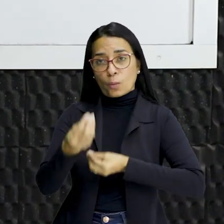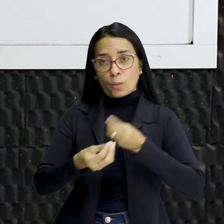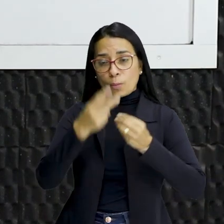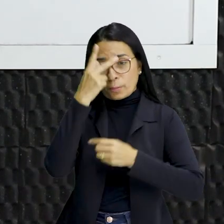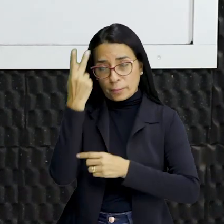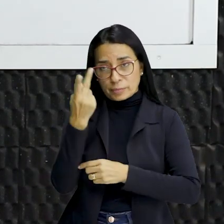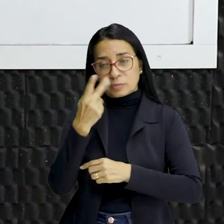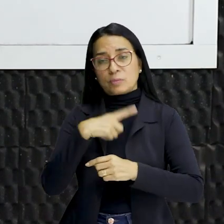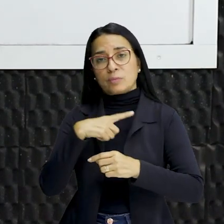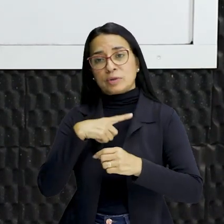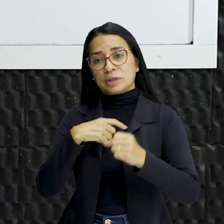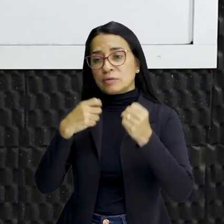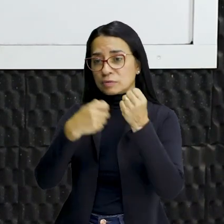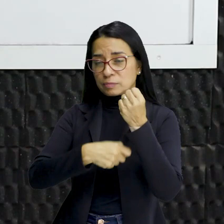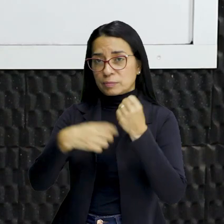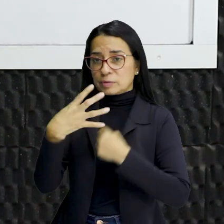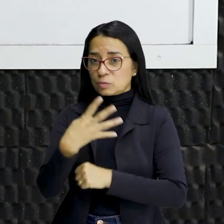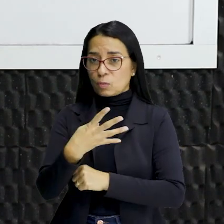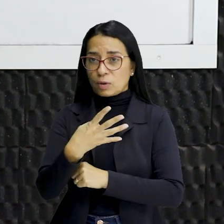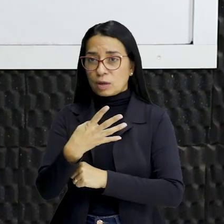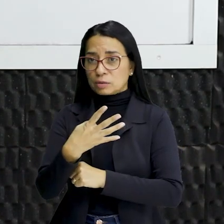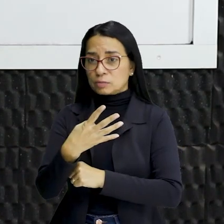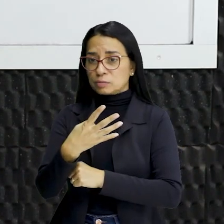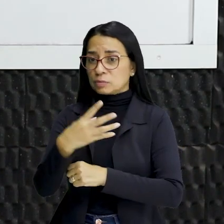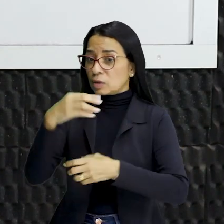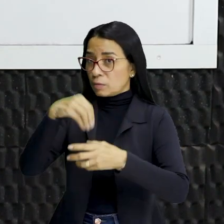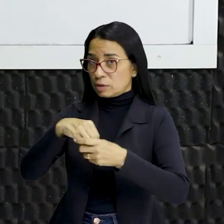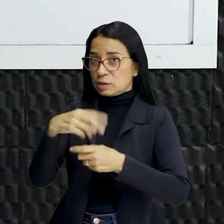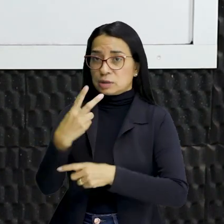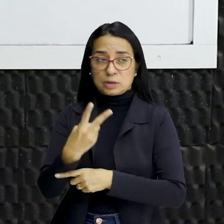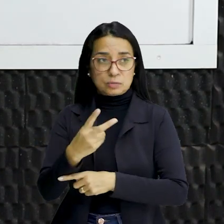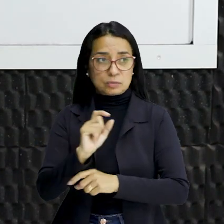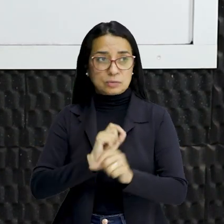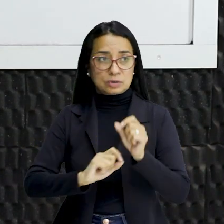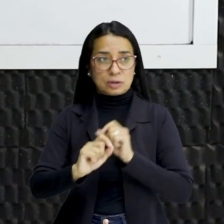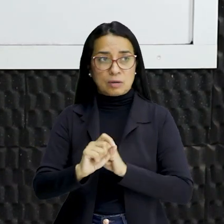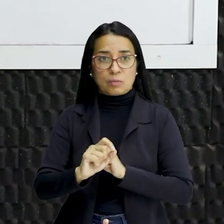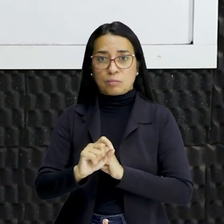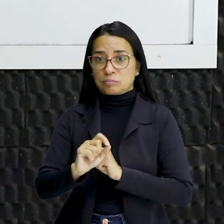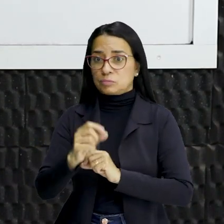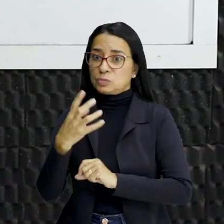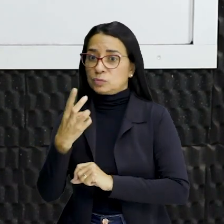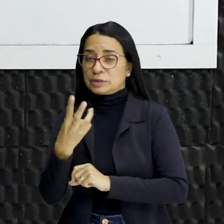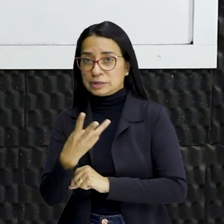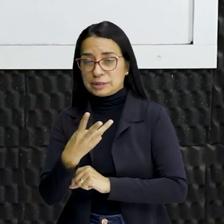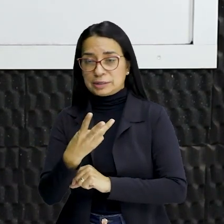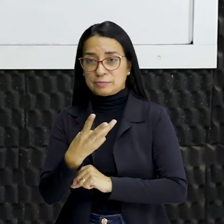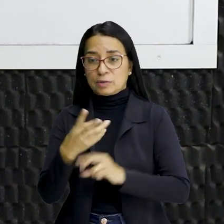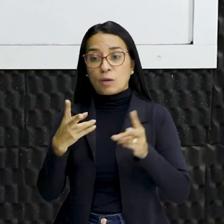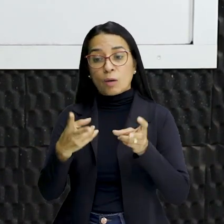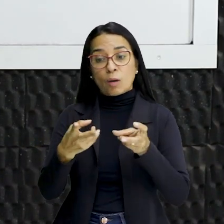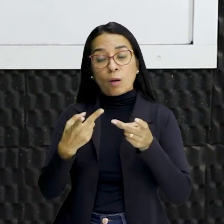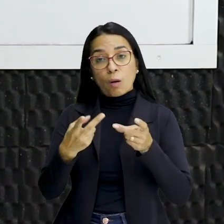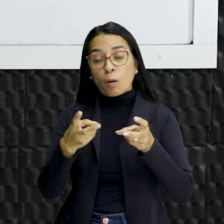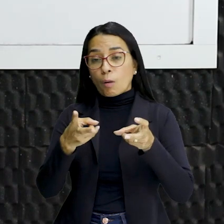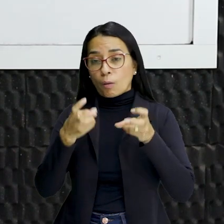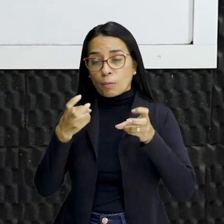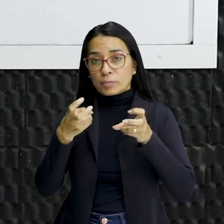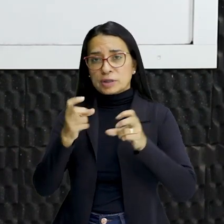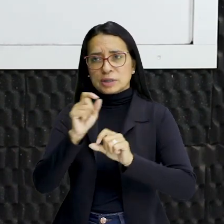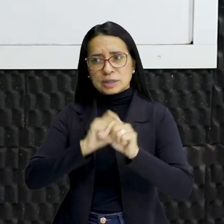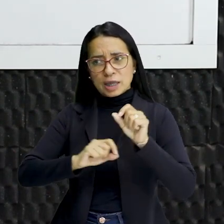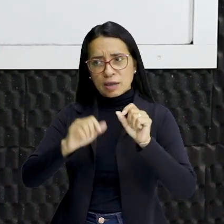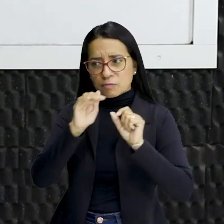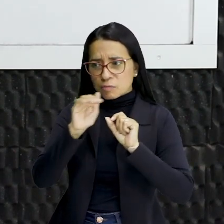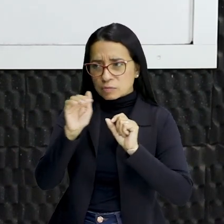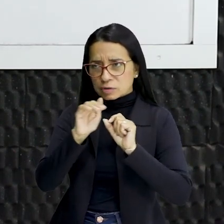assim como se a pessoa tivesse faturamento 4 ela não entraria no dois ela já estaria aqui onde no 3 certo